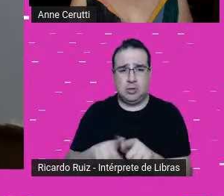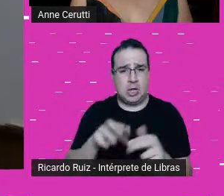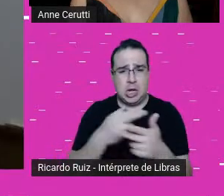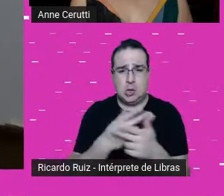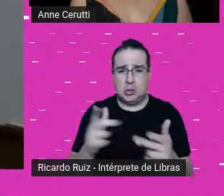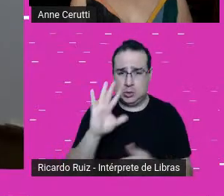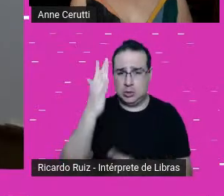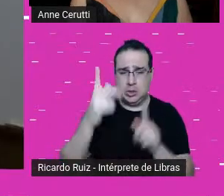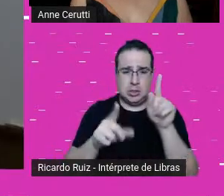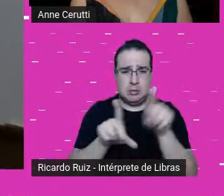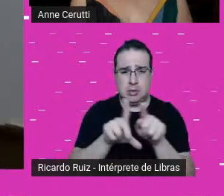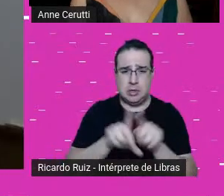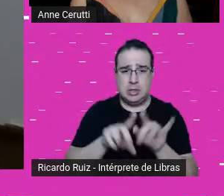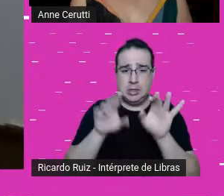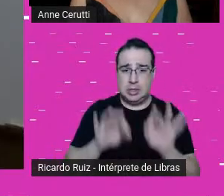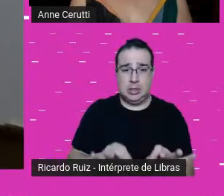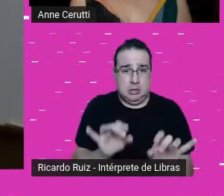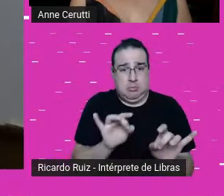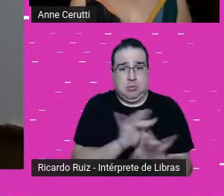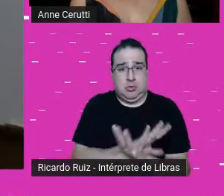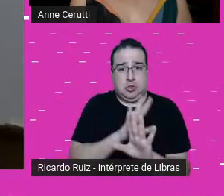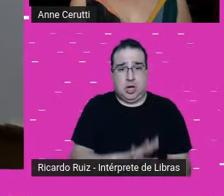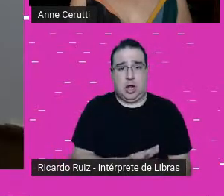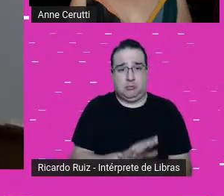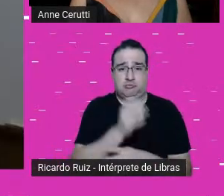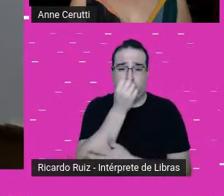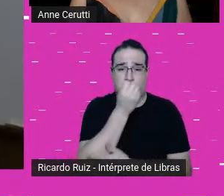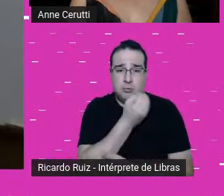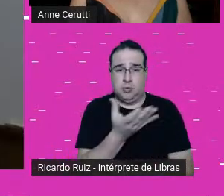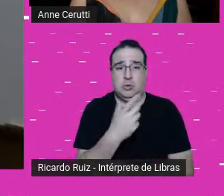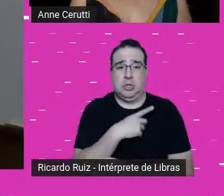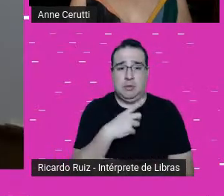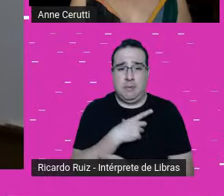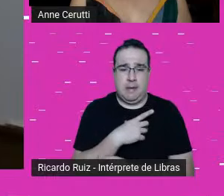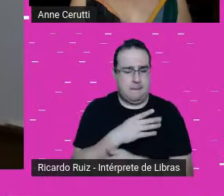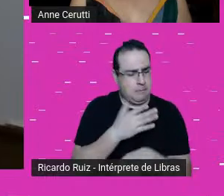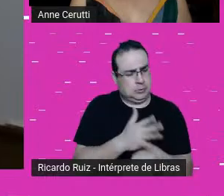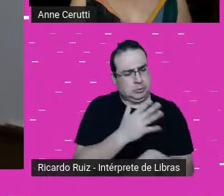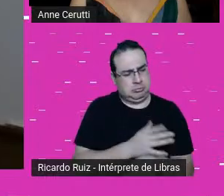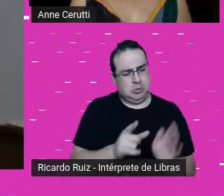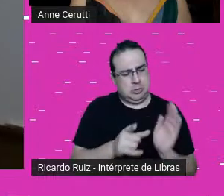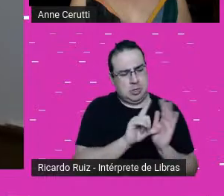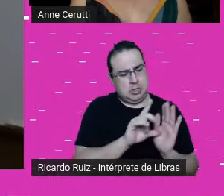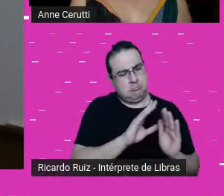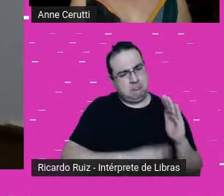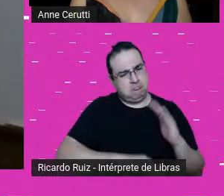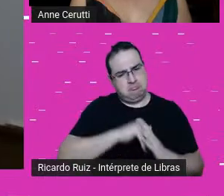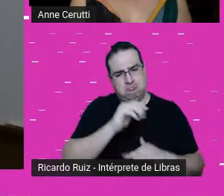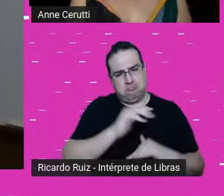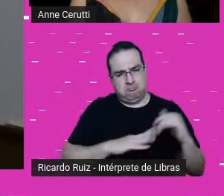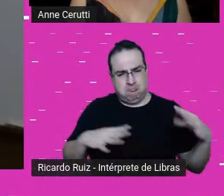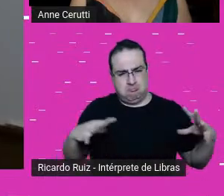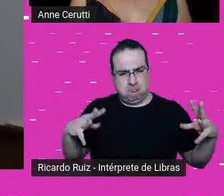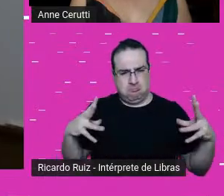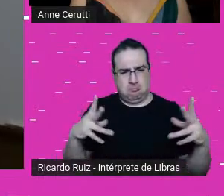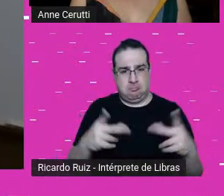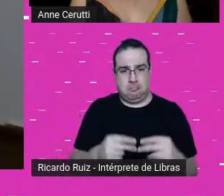vêm e você tá meio preparado, eu acho que foi um bom preparo, assim, para basicamente.